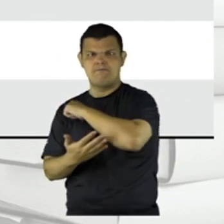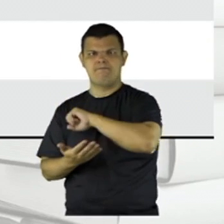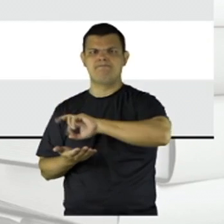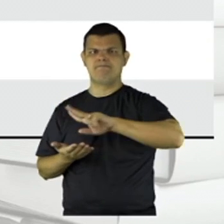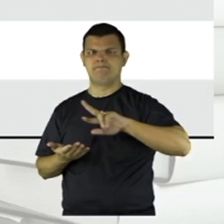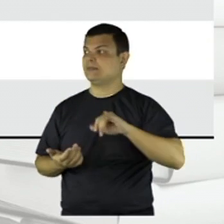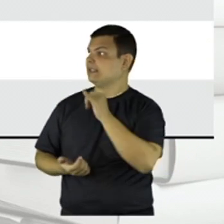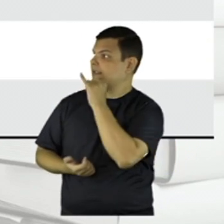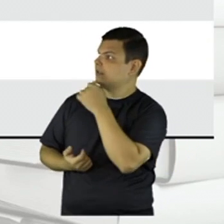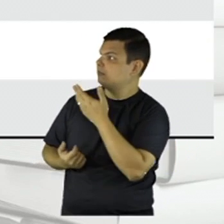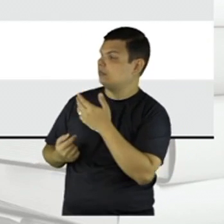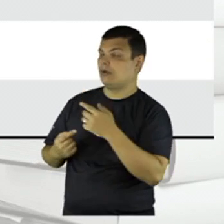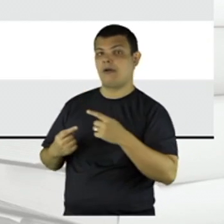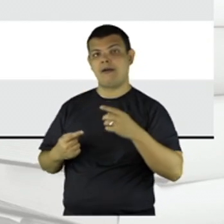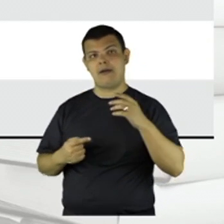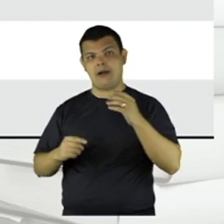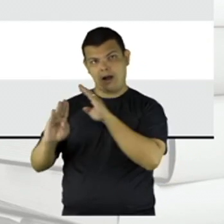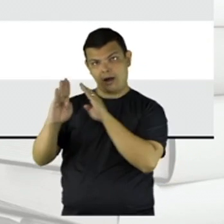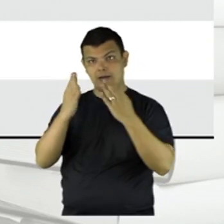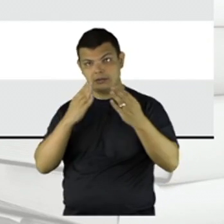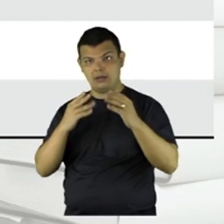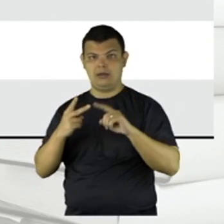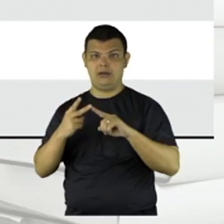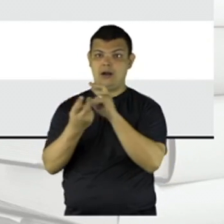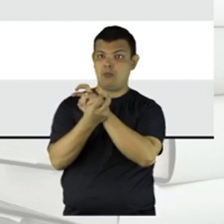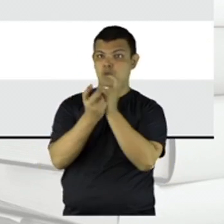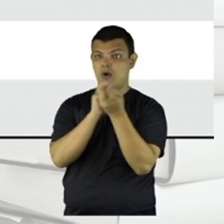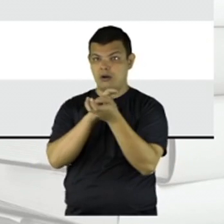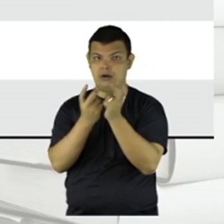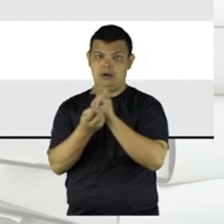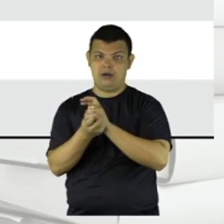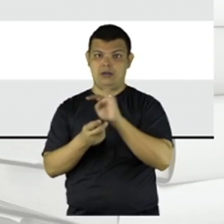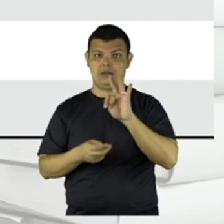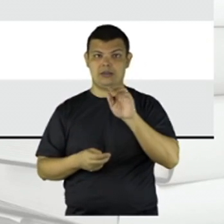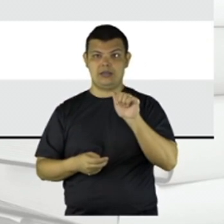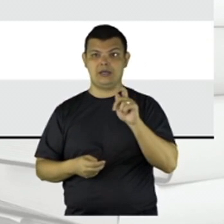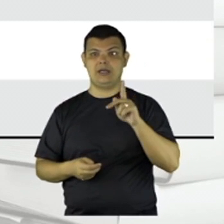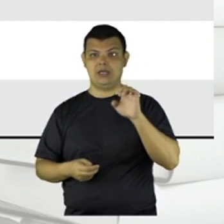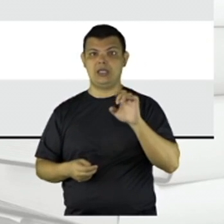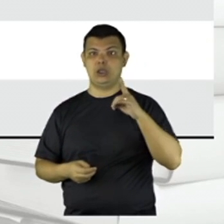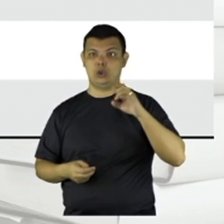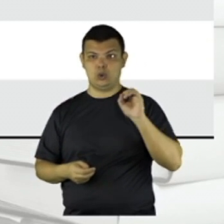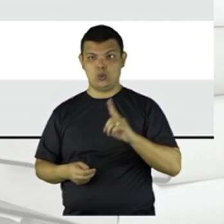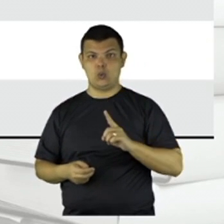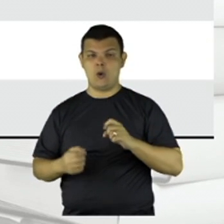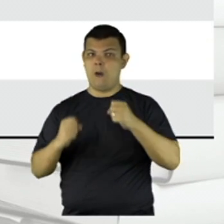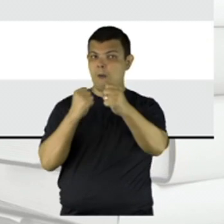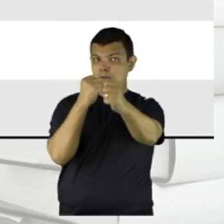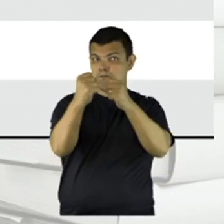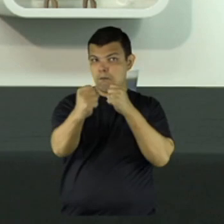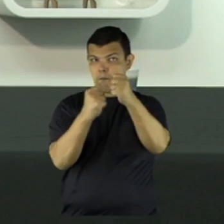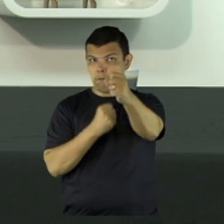tem os exemplos, ó, o karatê, a capoeira, o taekwondo, o boxe.